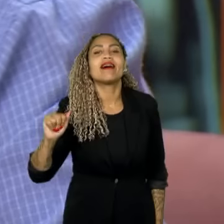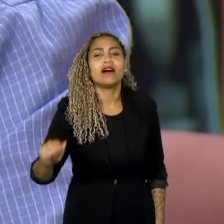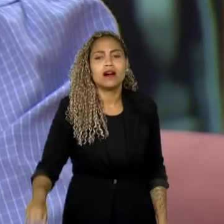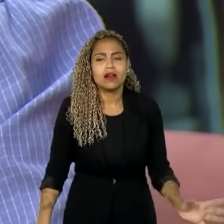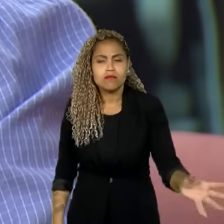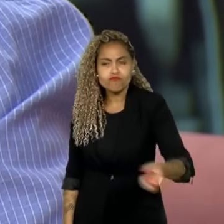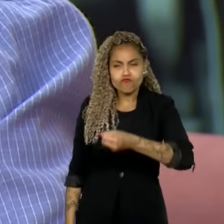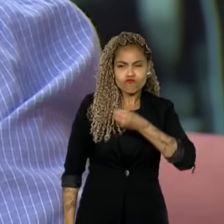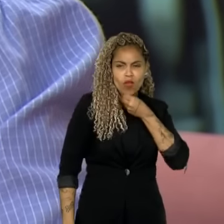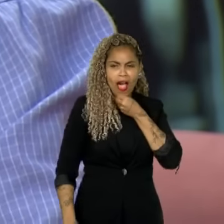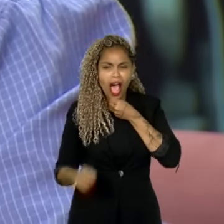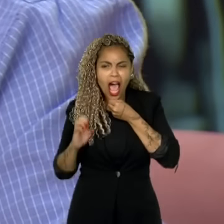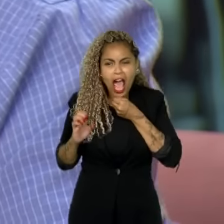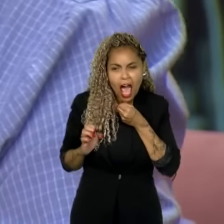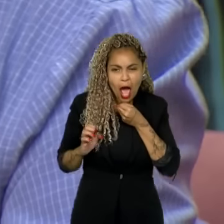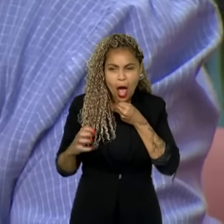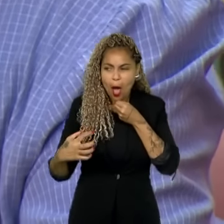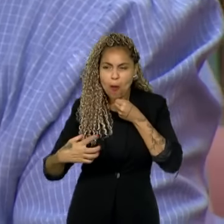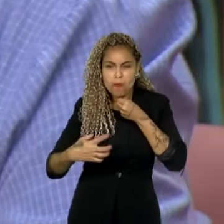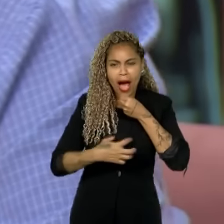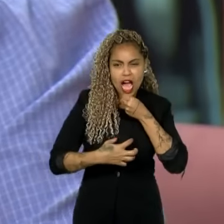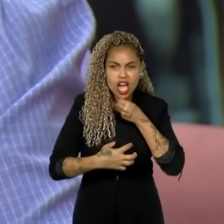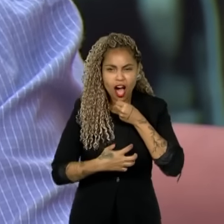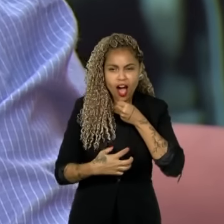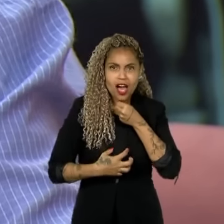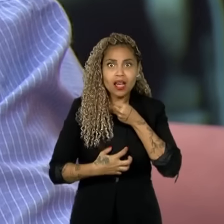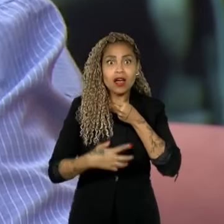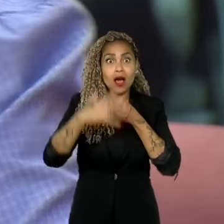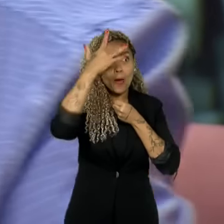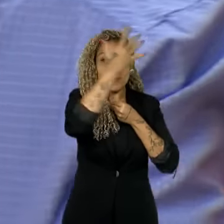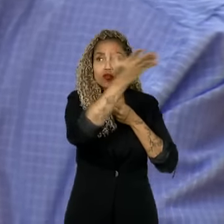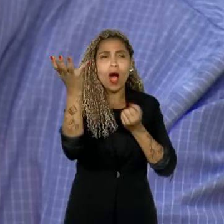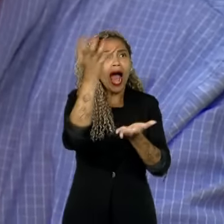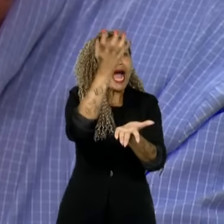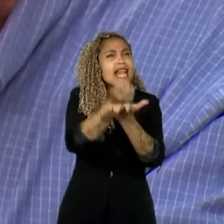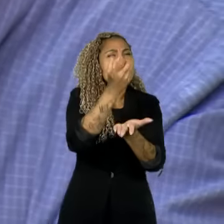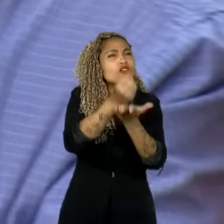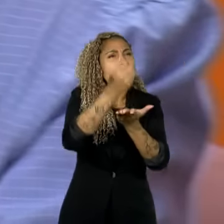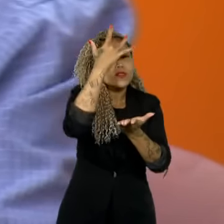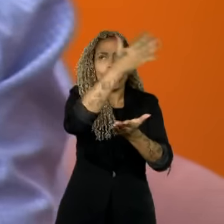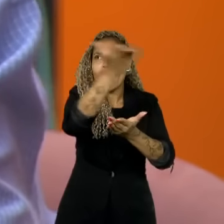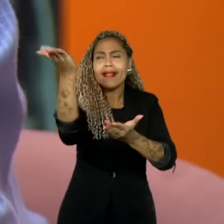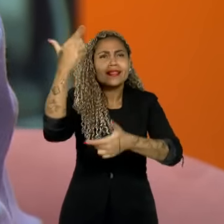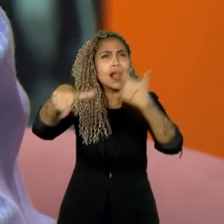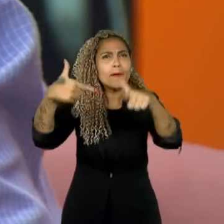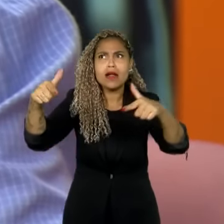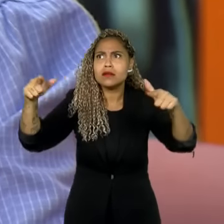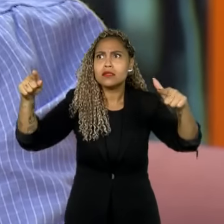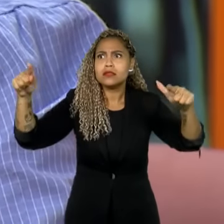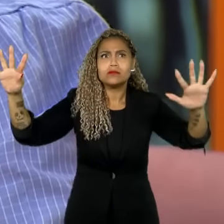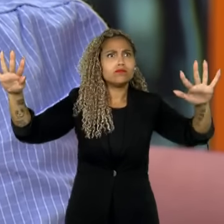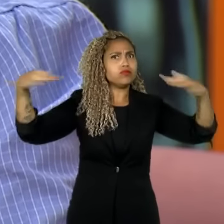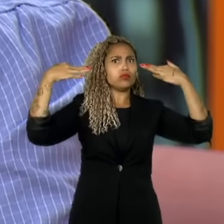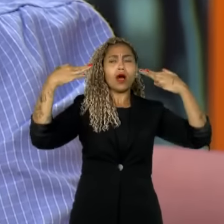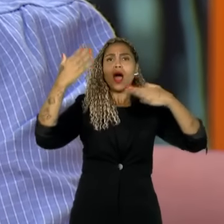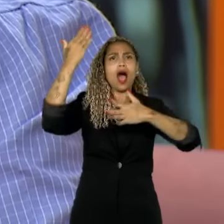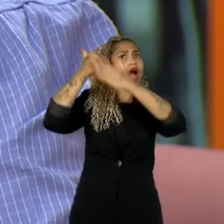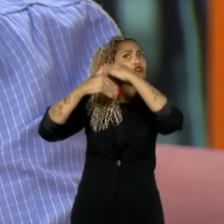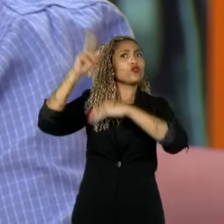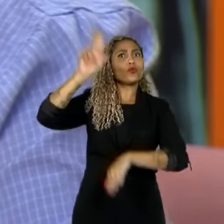E Baiana, tudo quanto era gente da gravadora apareceu no estúdio, que nunca tinha acontecido aquilo em